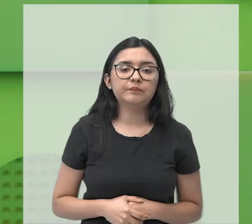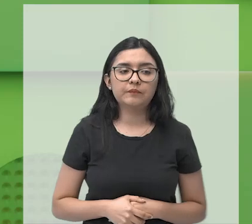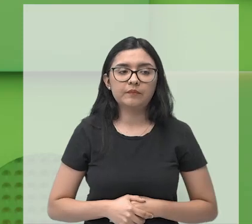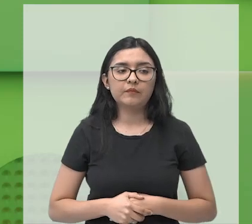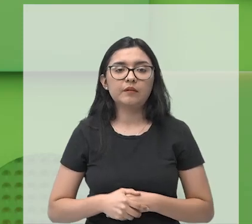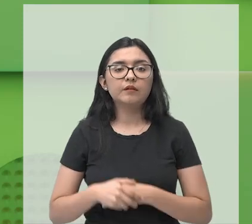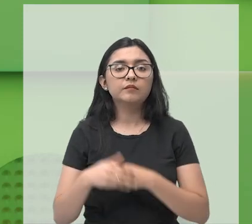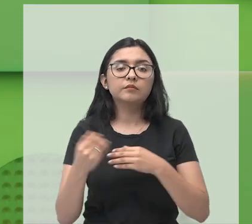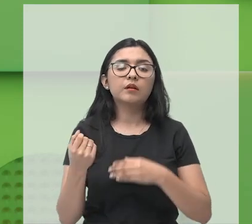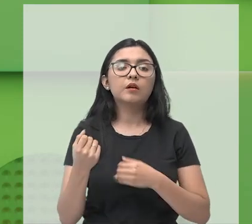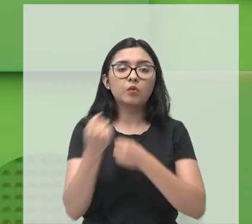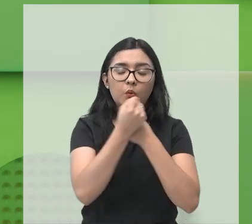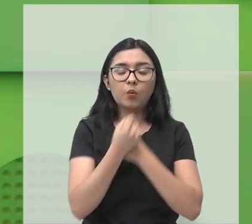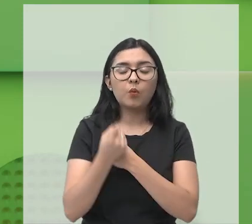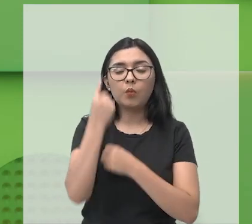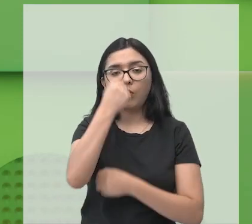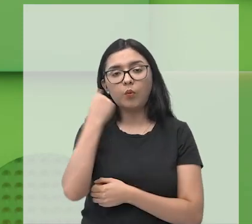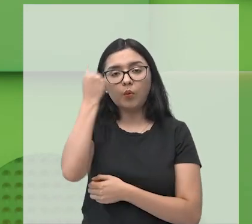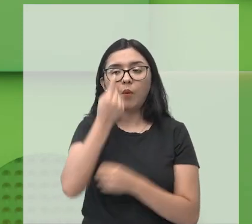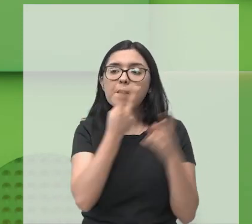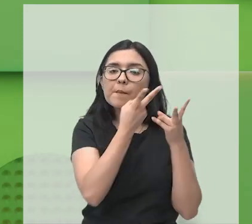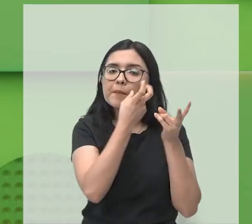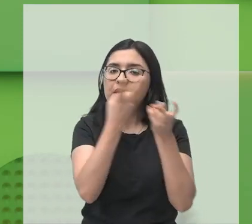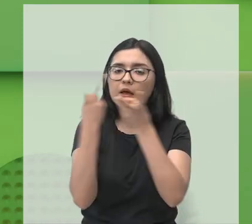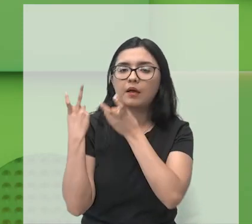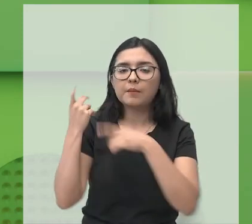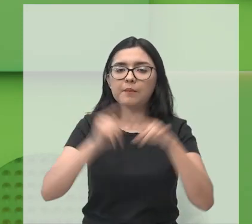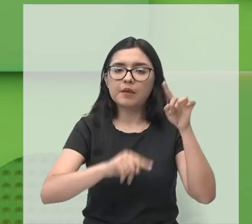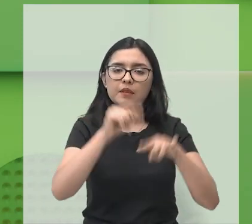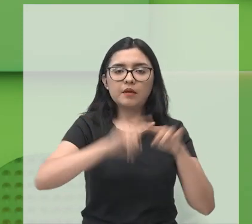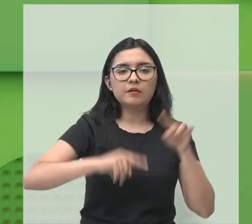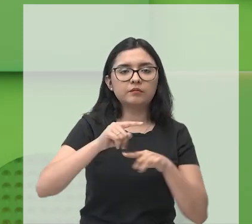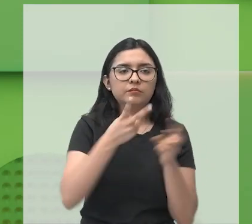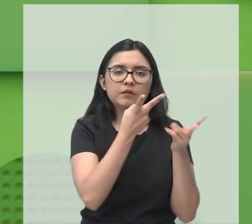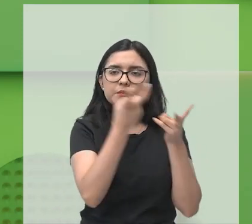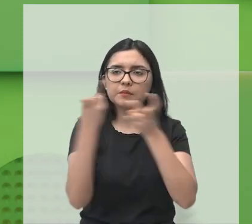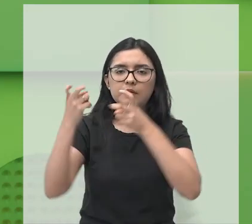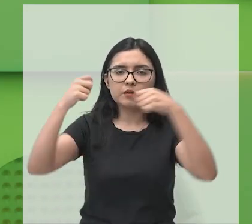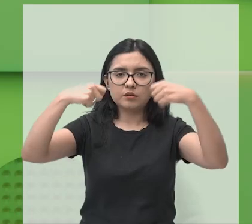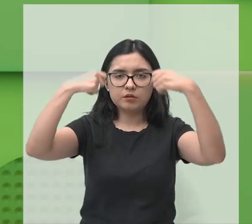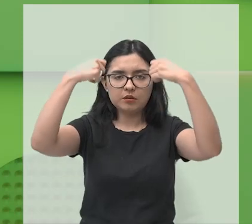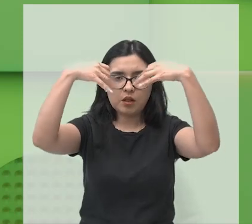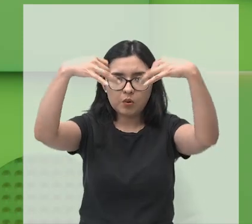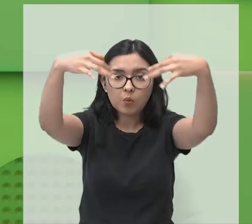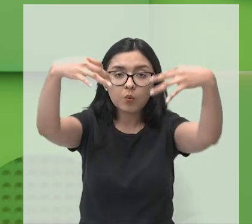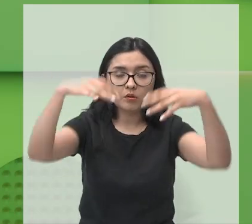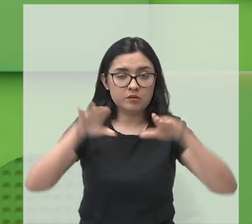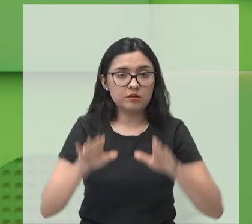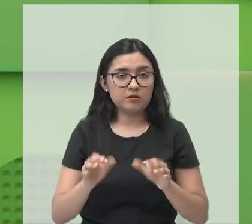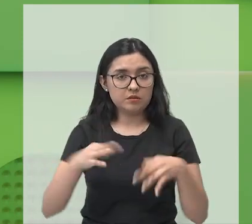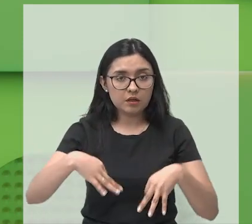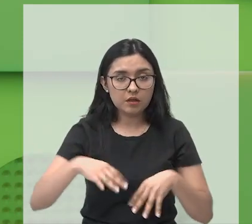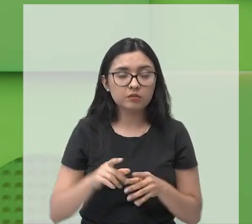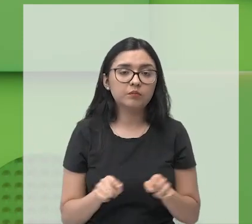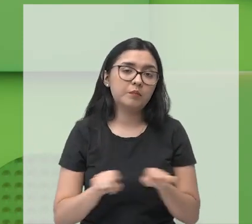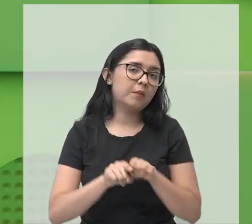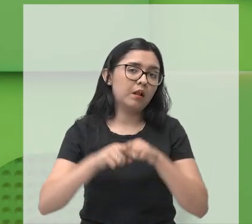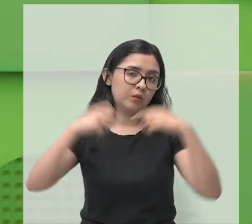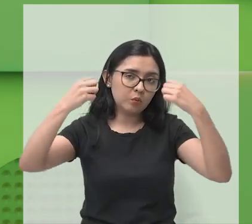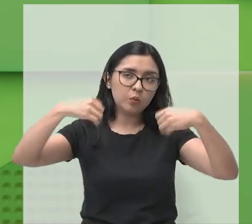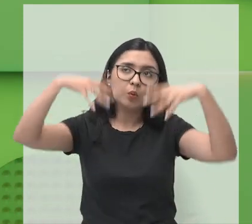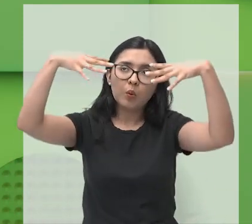impedindo, né, que o seu campo de visão observe o objeto que está sendo iluminado por algo, né, ou por uma luz